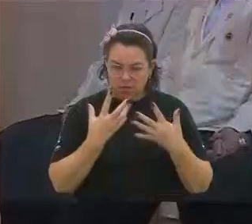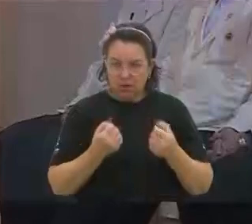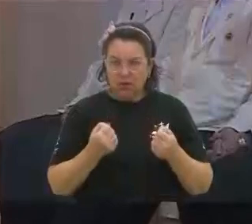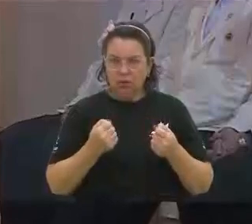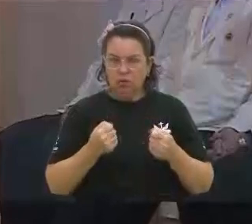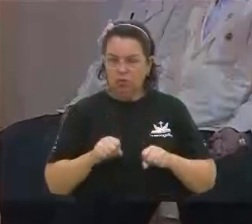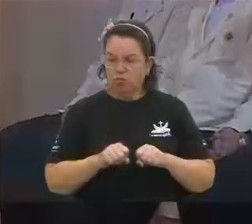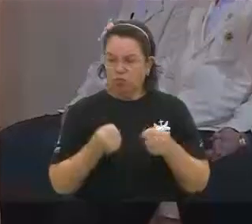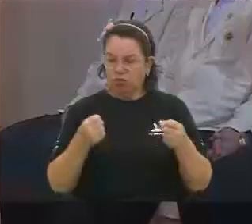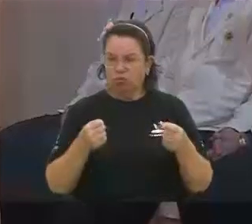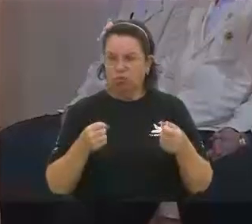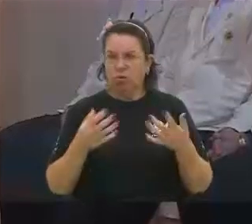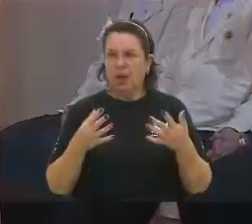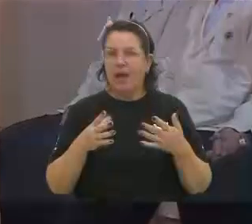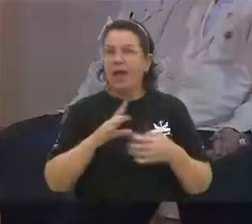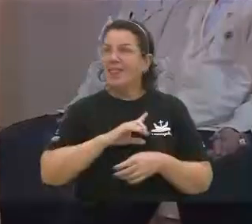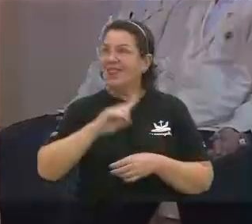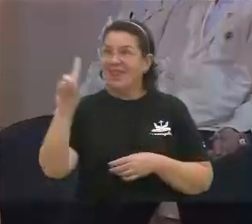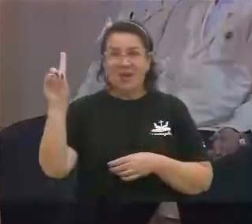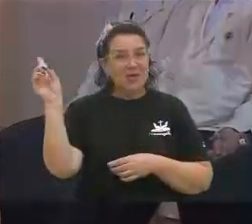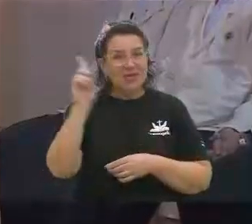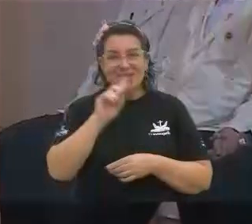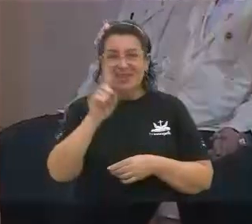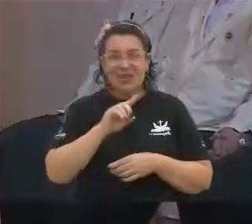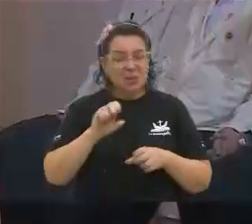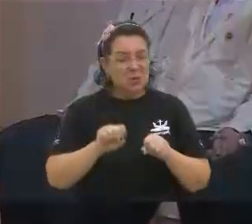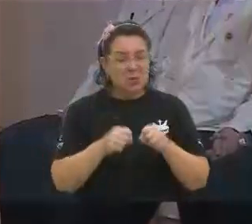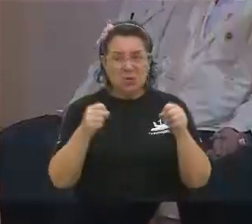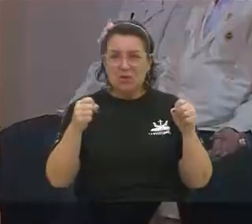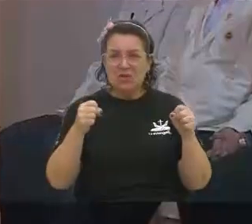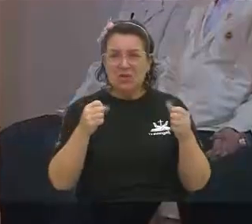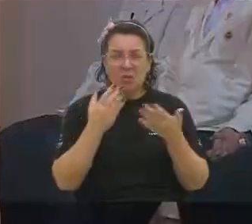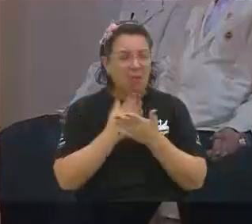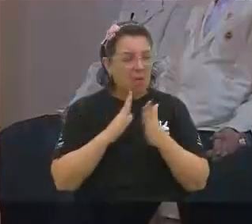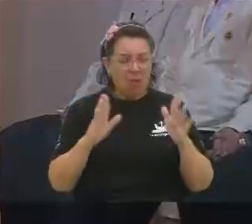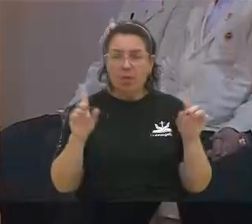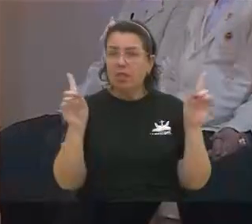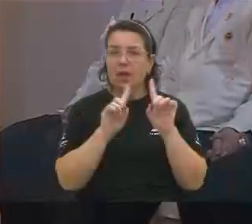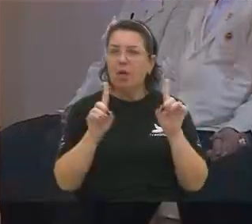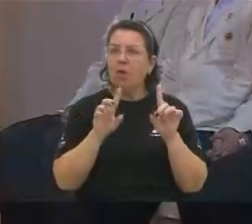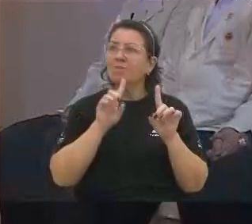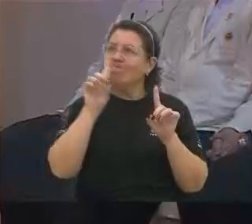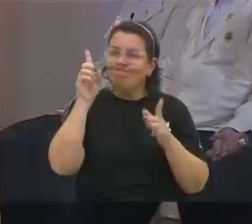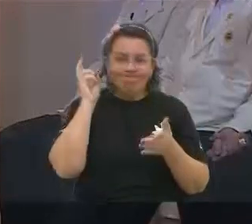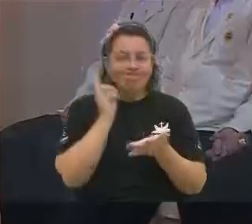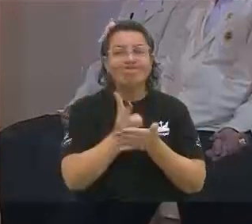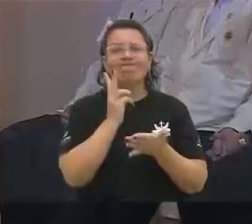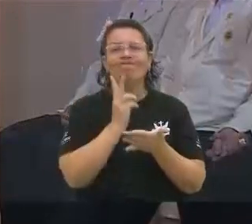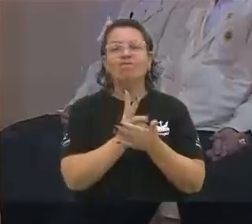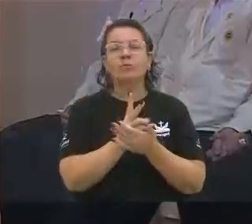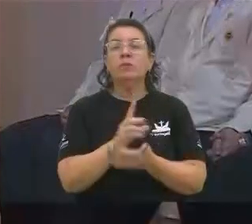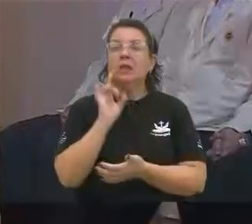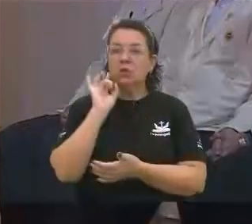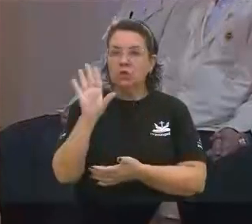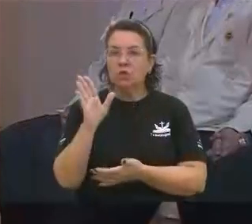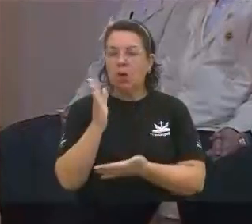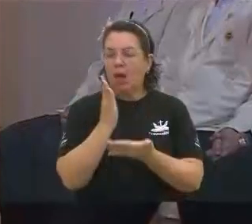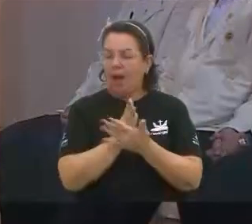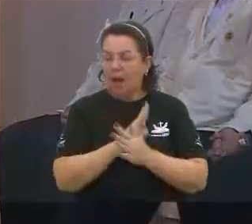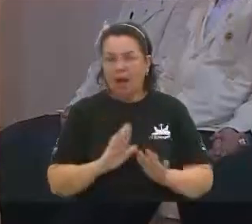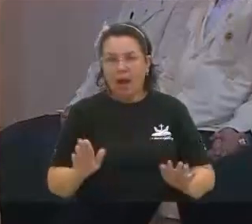porque o nosso Deus não é um deus da derrota só pode ser derrotado